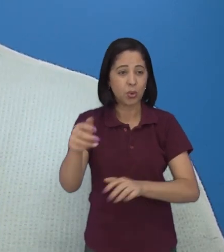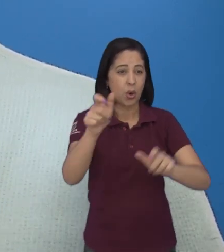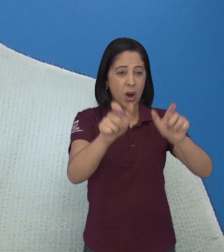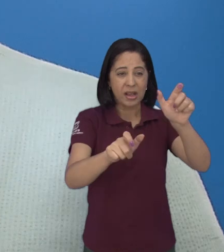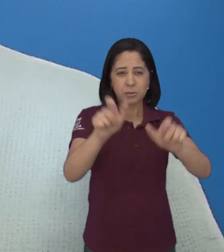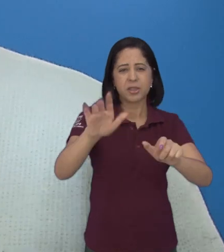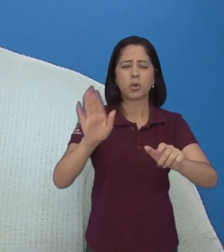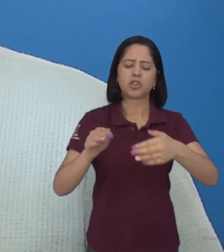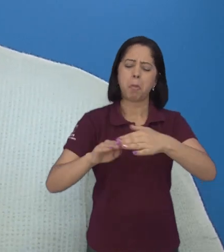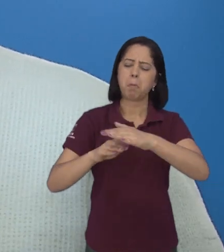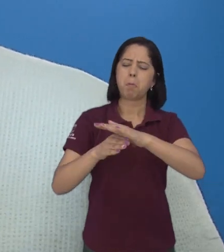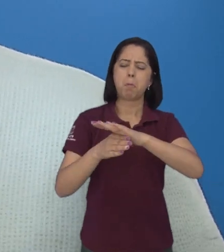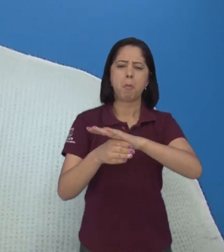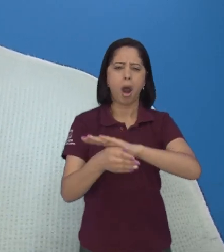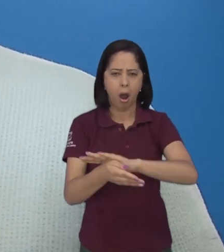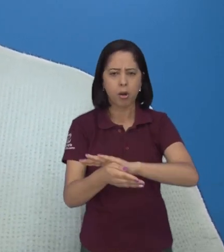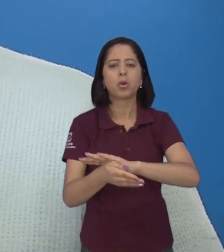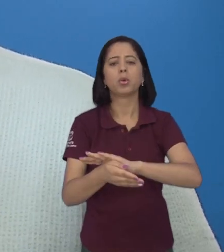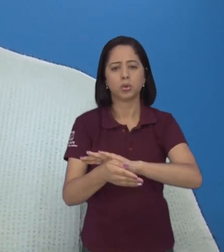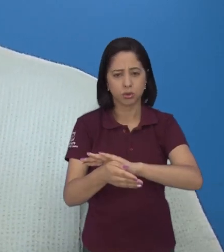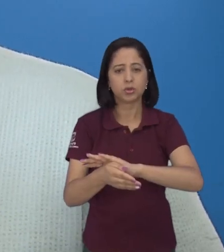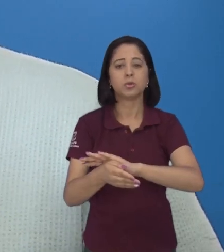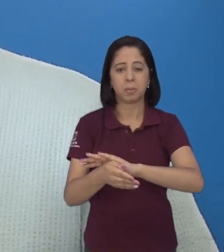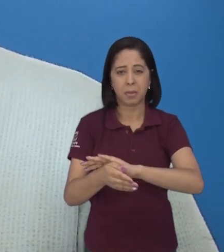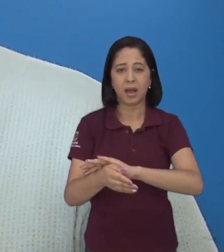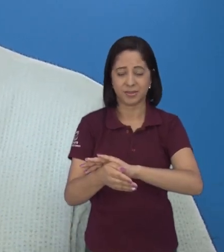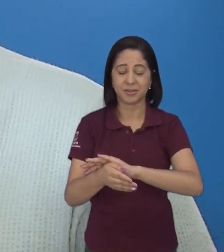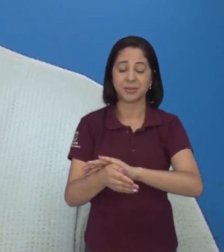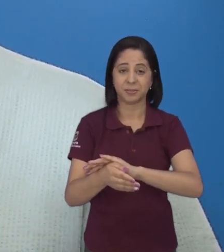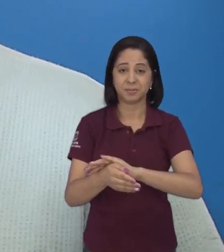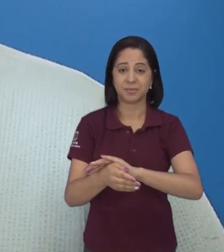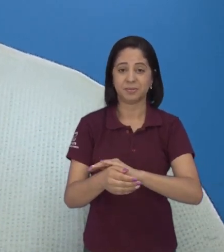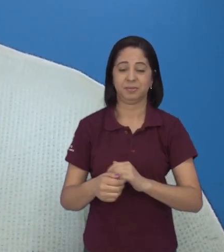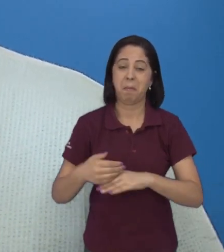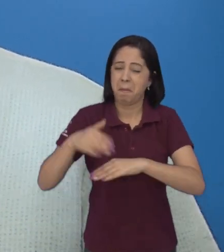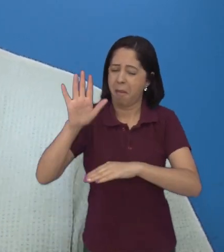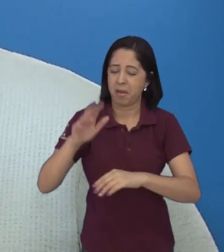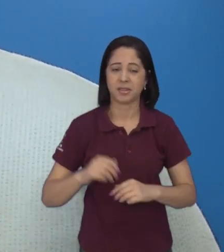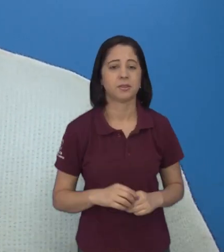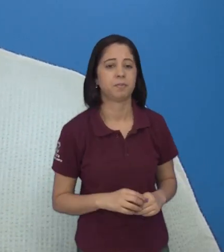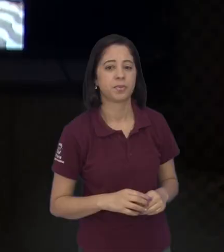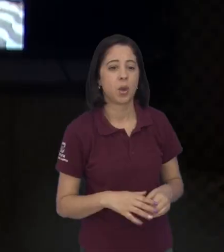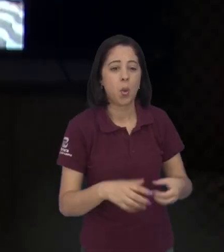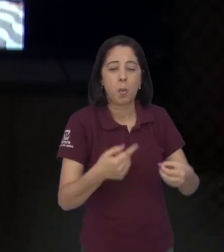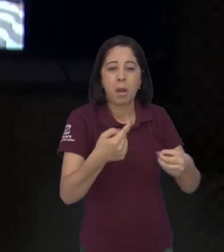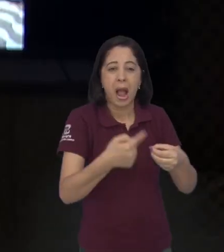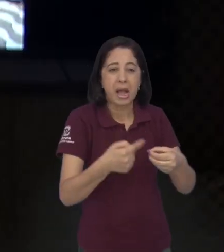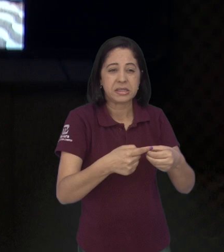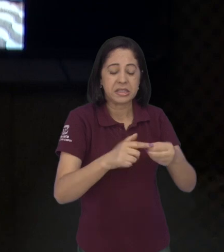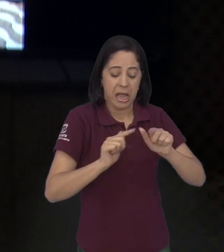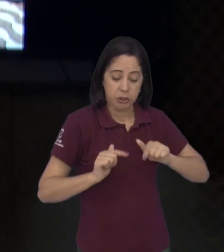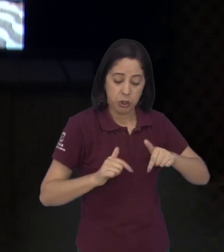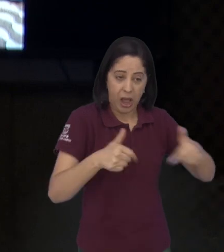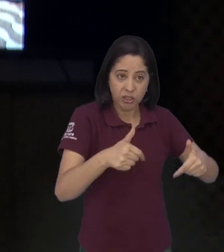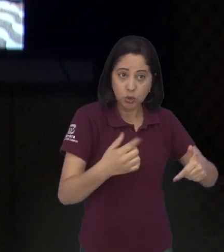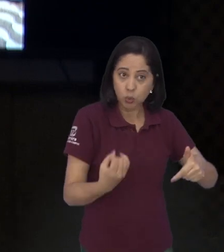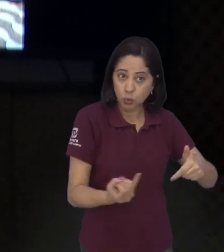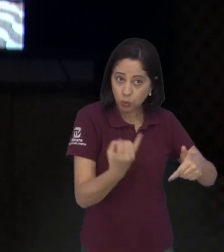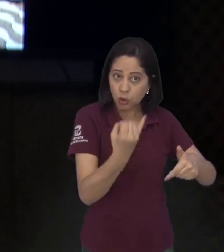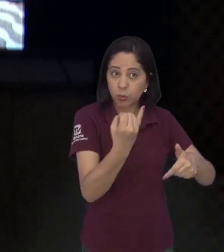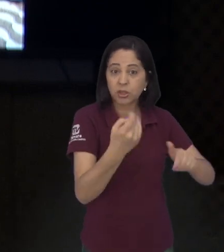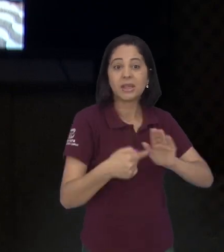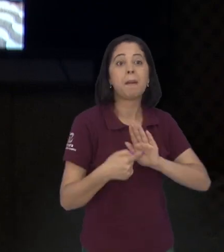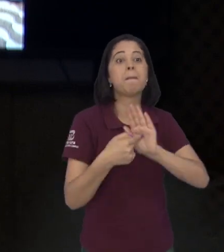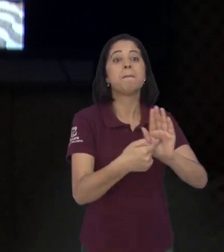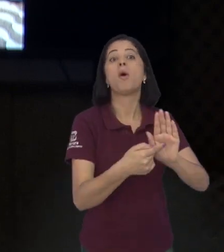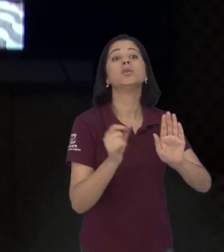novas gerações vão estar familiarizadas com isso, com muito mais do que nós, né? Quando uma cidade toma uma